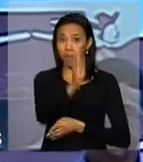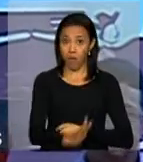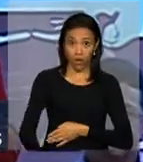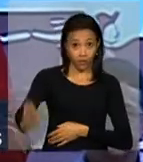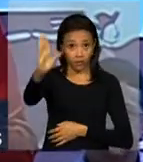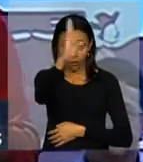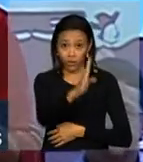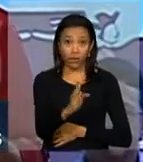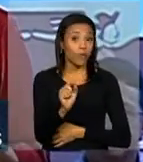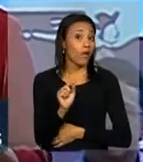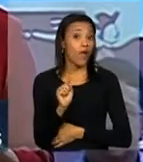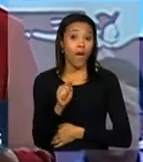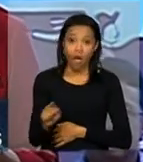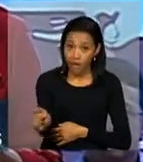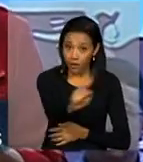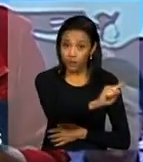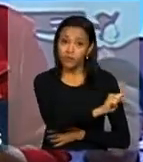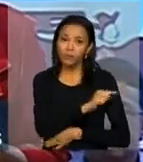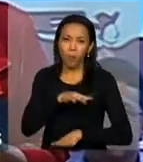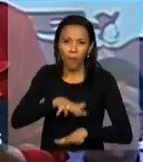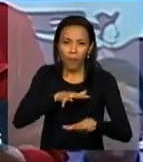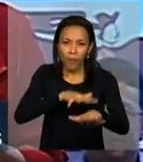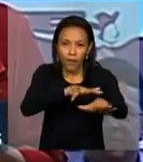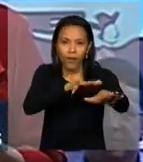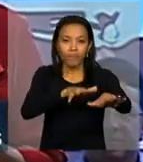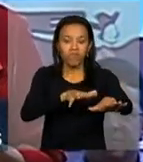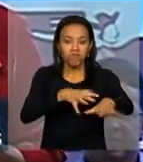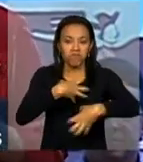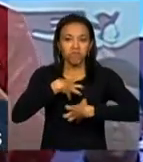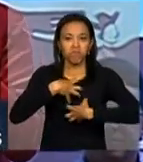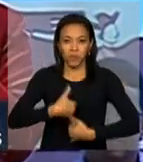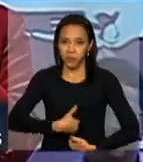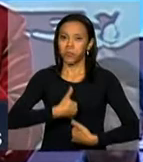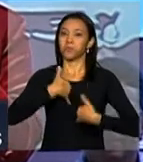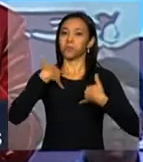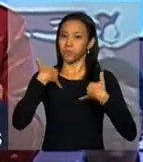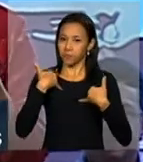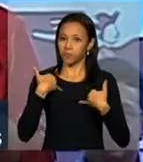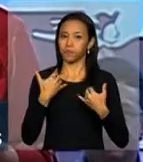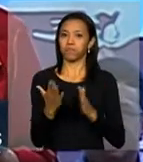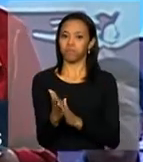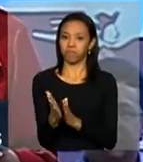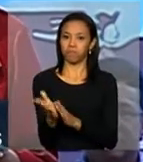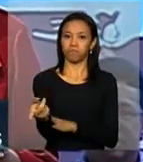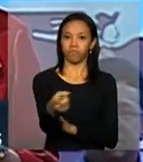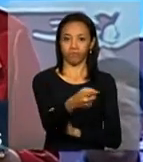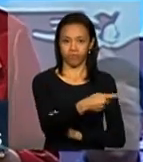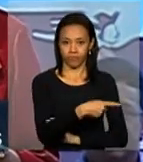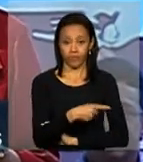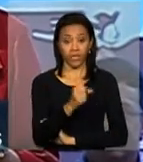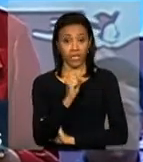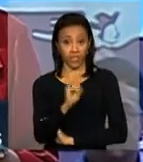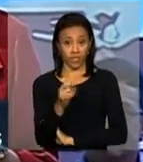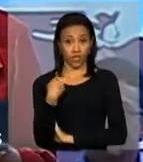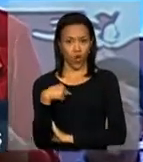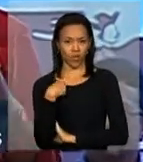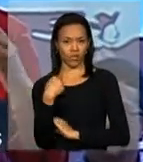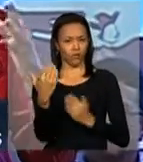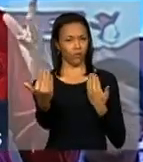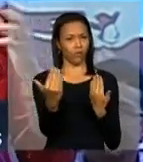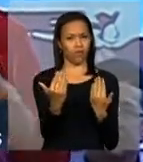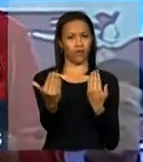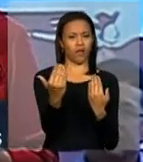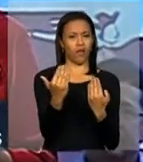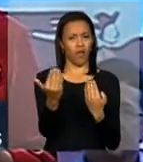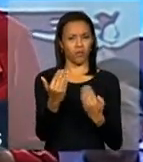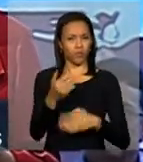elas devem nos orgulhar. Se nós compararmos as